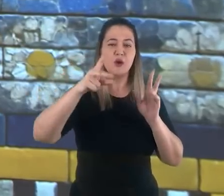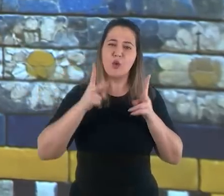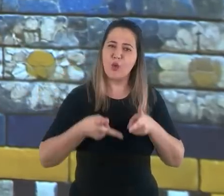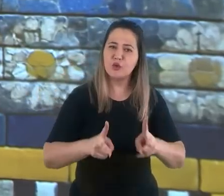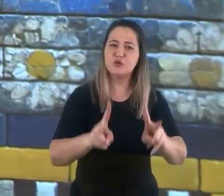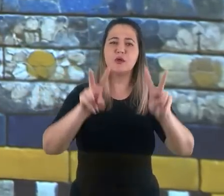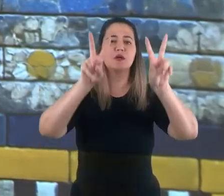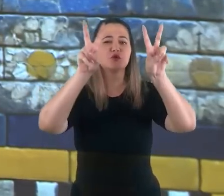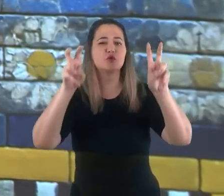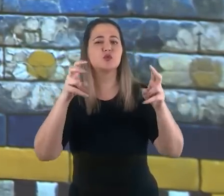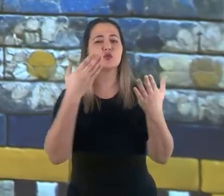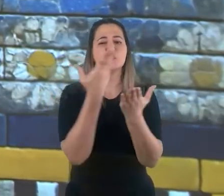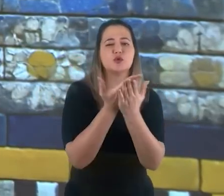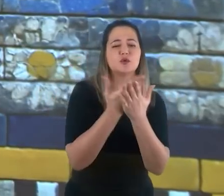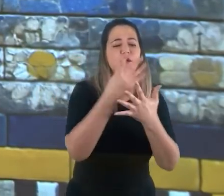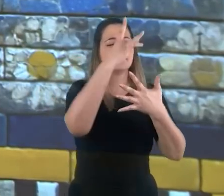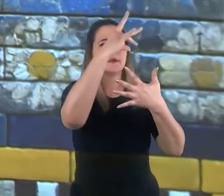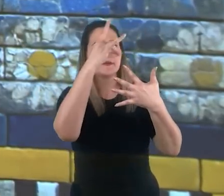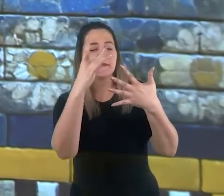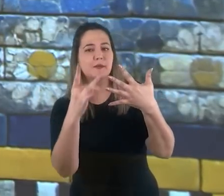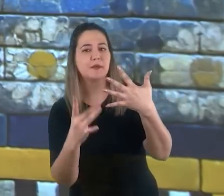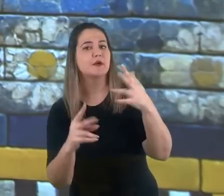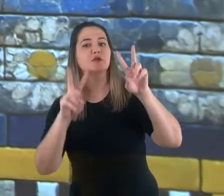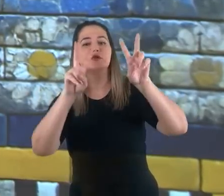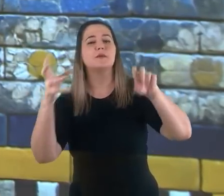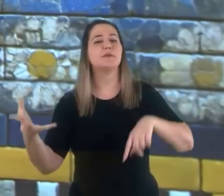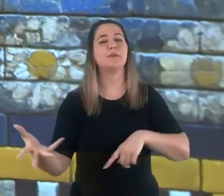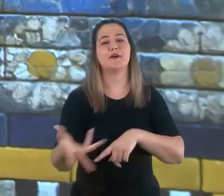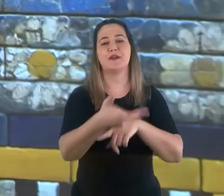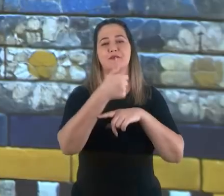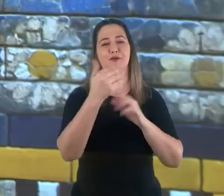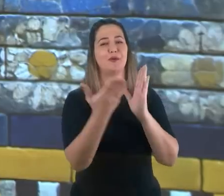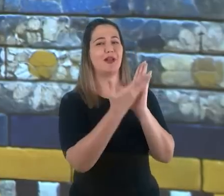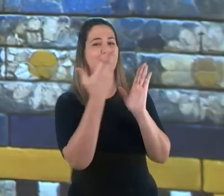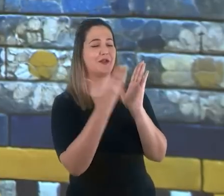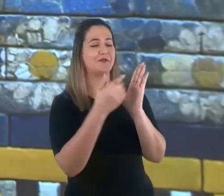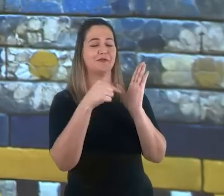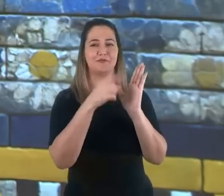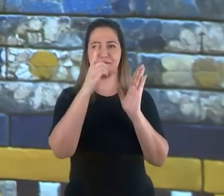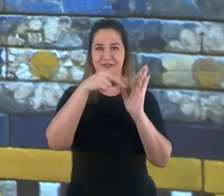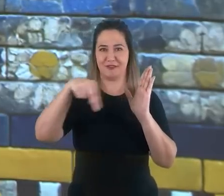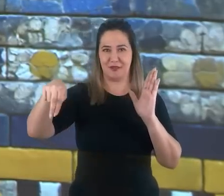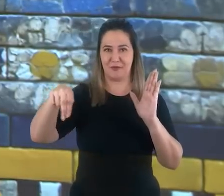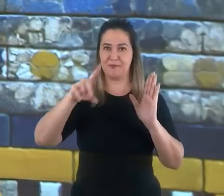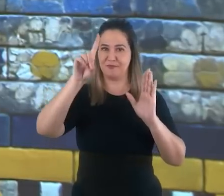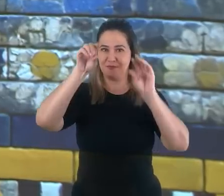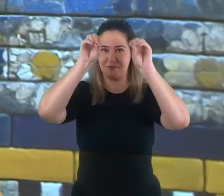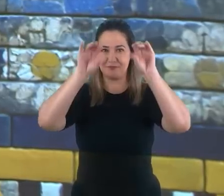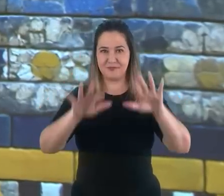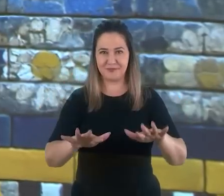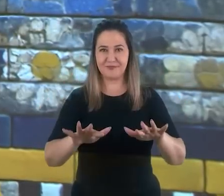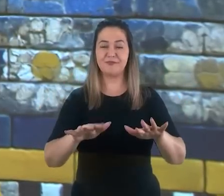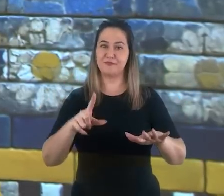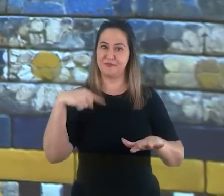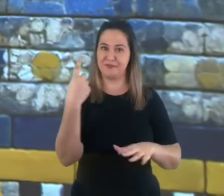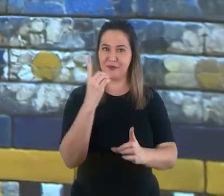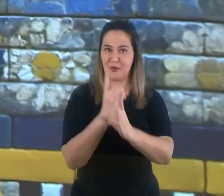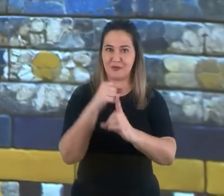estudando mais detalhes sobre esse maravilhoso livro, o livro de Daniel. Que Deus abençoe você. A gente se encontra aqui